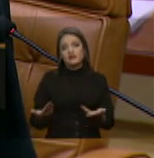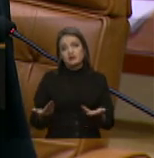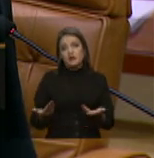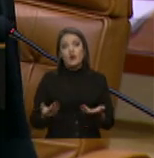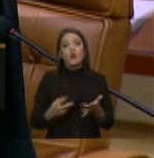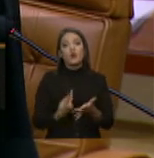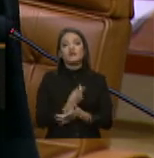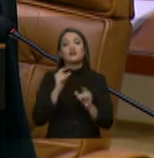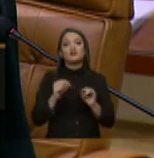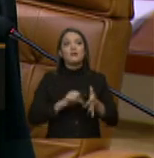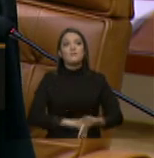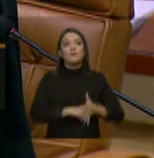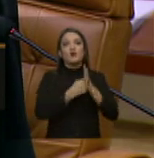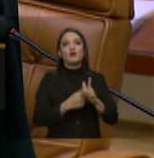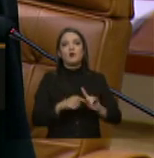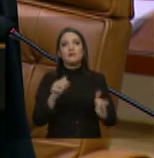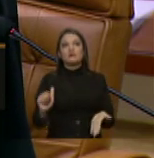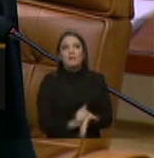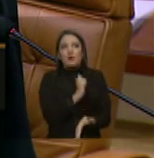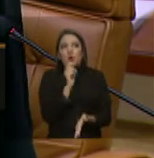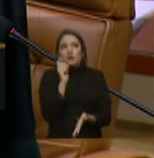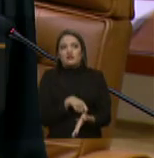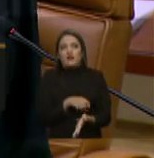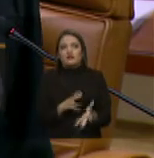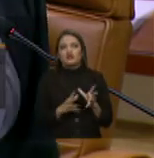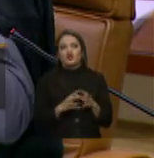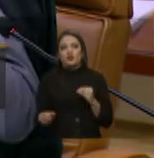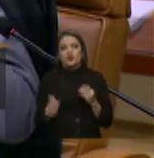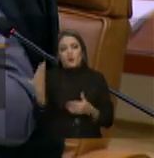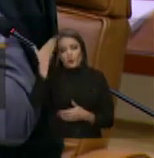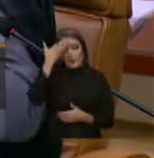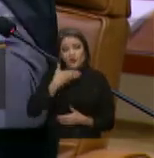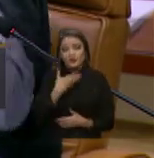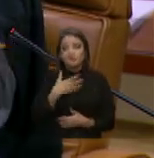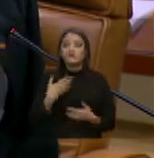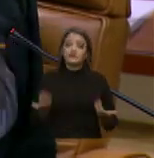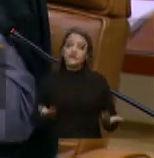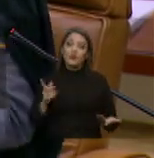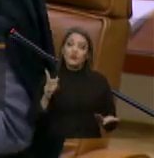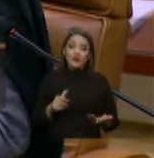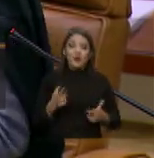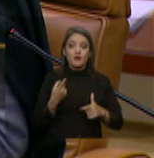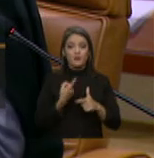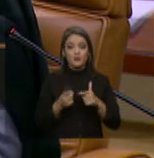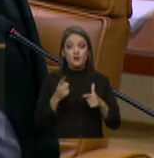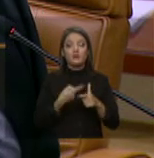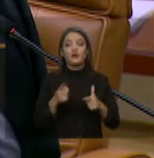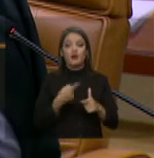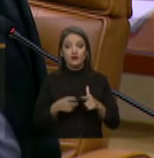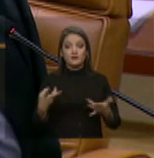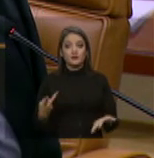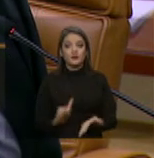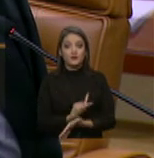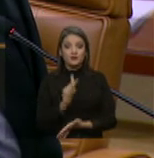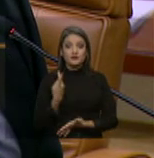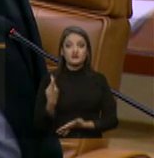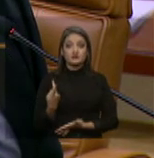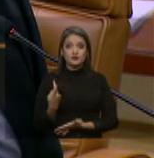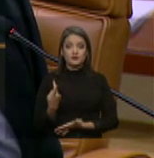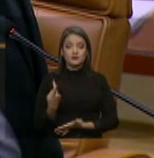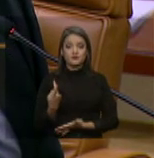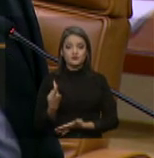some você não consegue depois fazer a produção que foi um dos grandes problemas isso Ministro